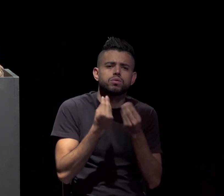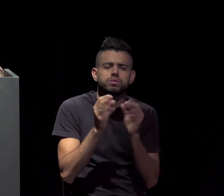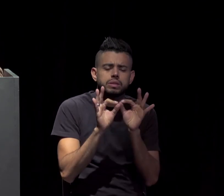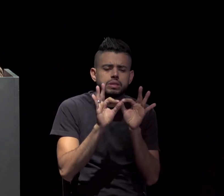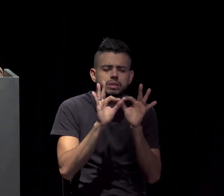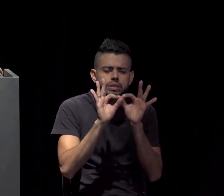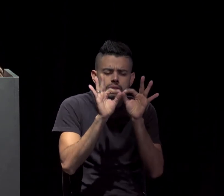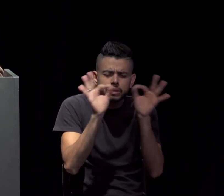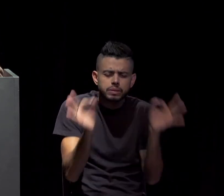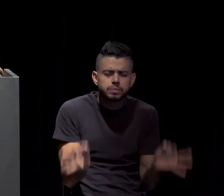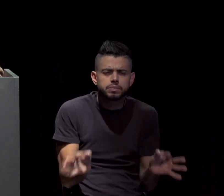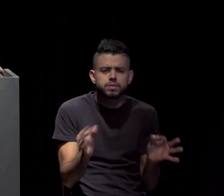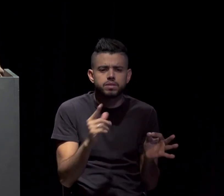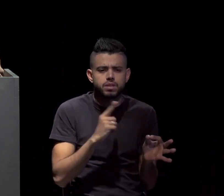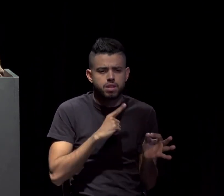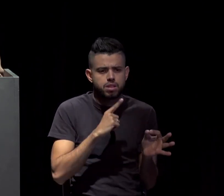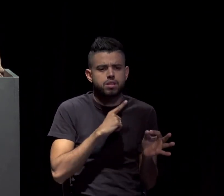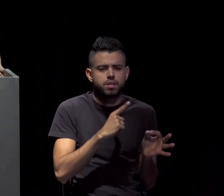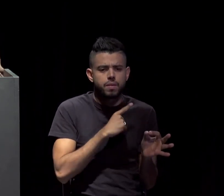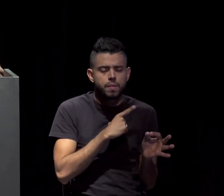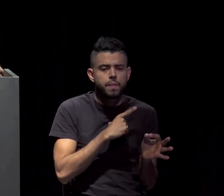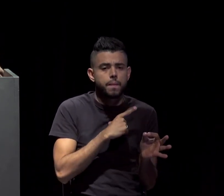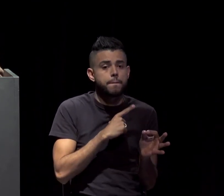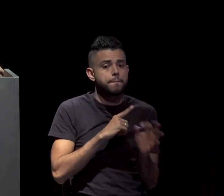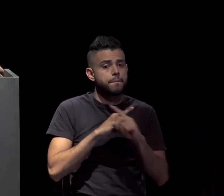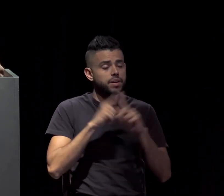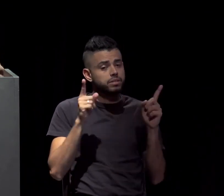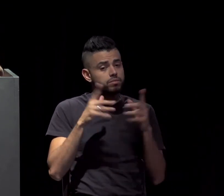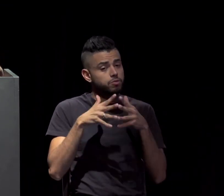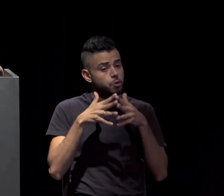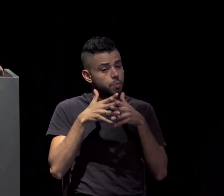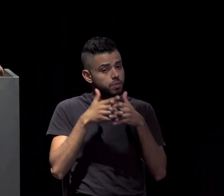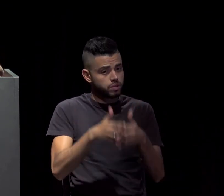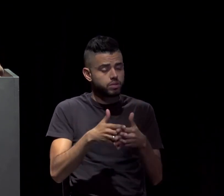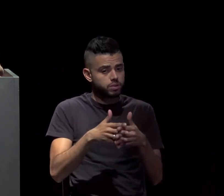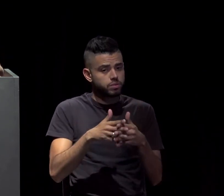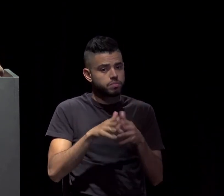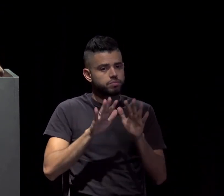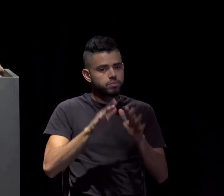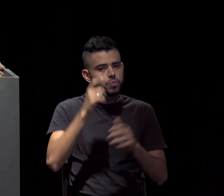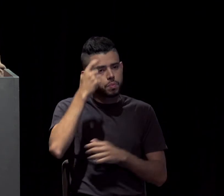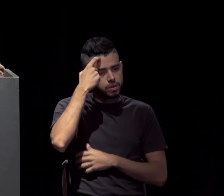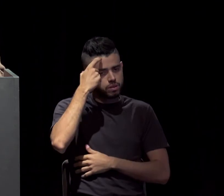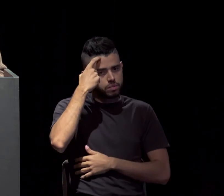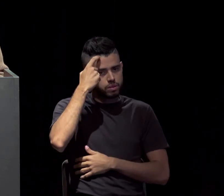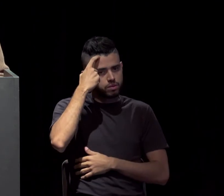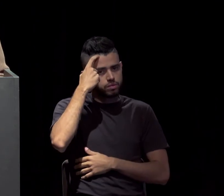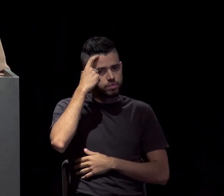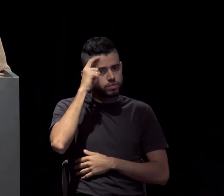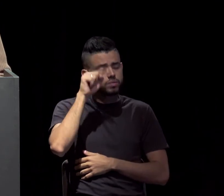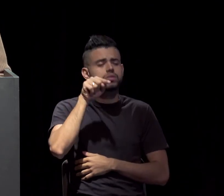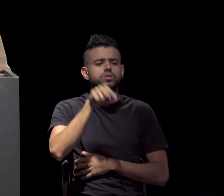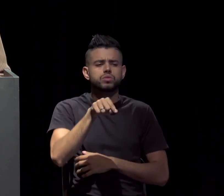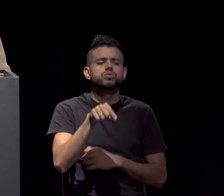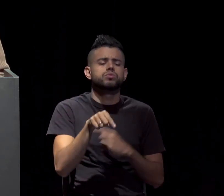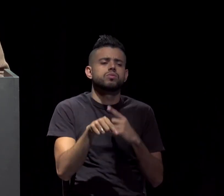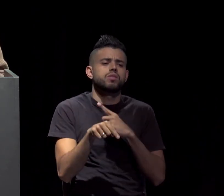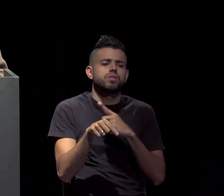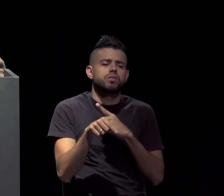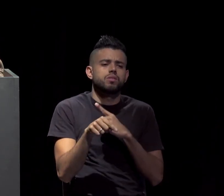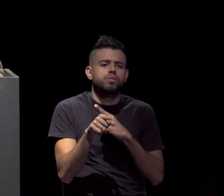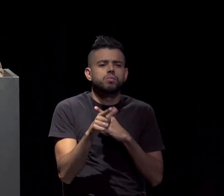simplicidade material, se tece tanta complexidade do ponto de vista do pensamento? E essa tem sido, mais ou